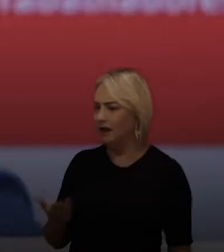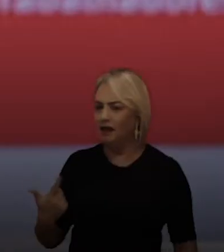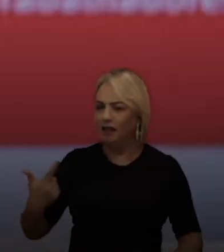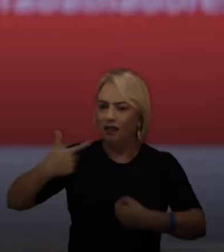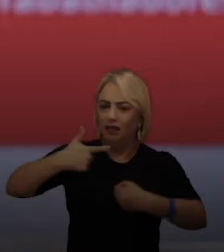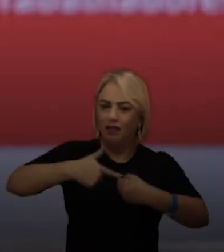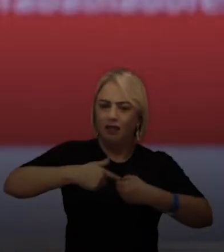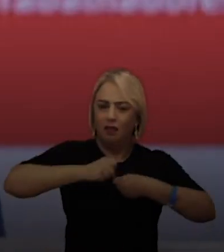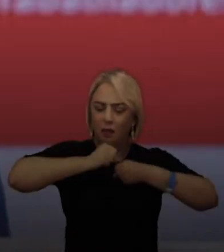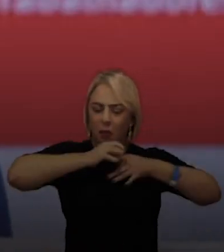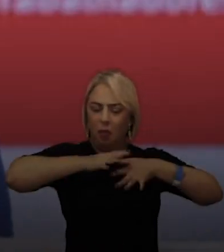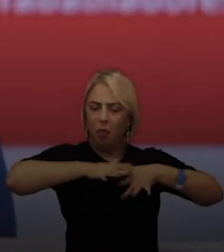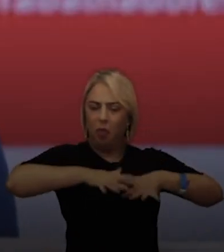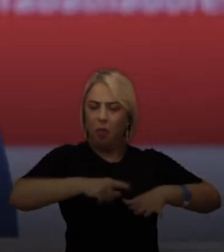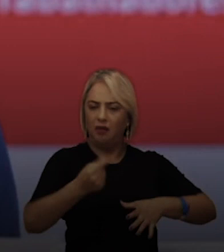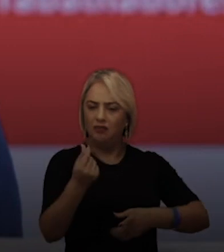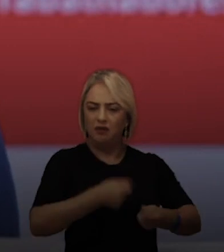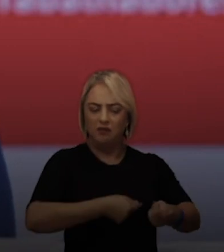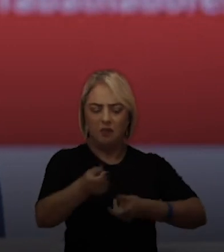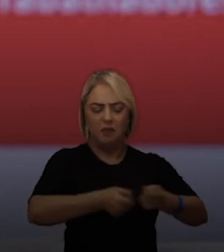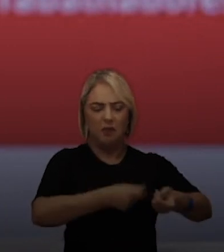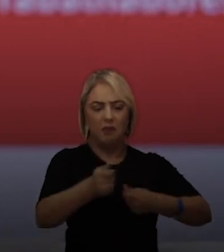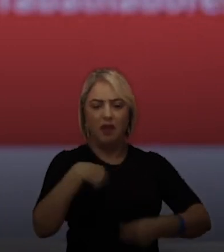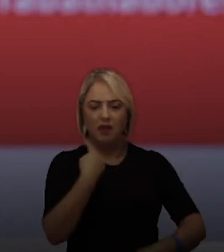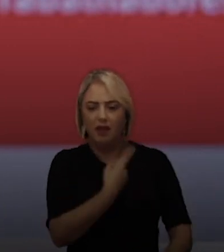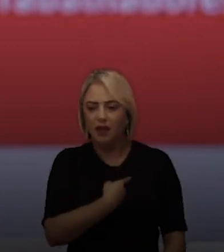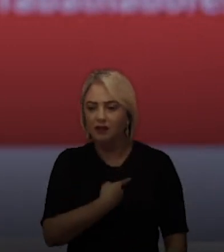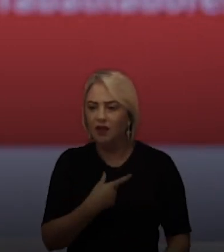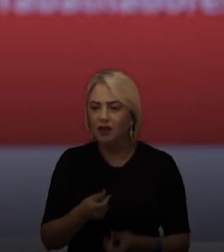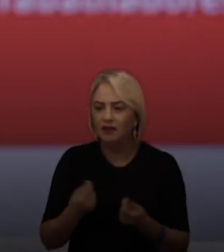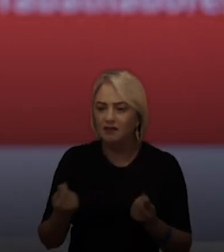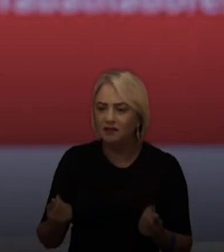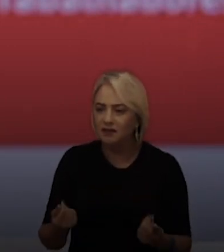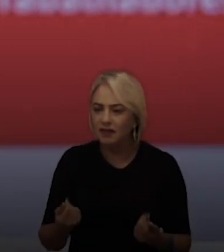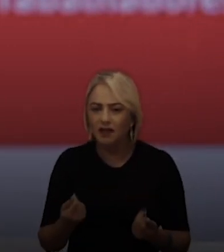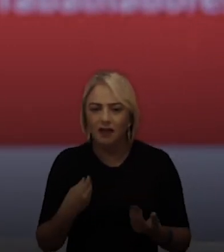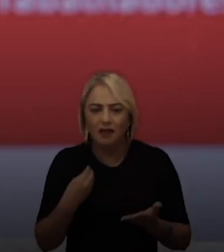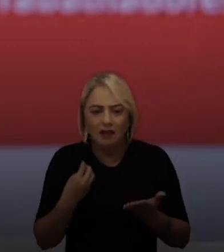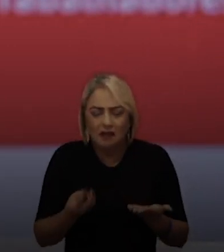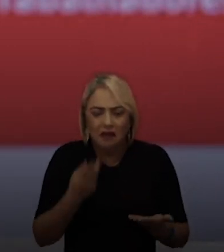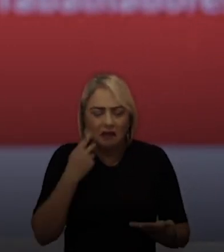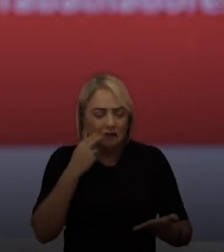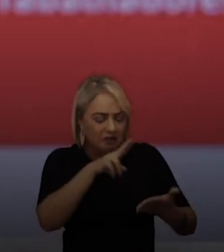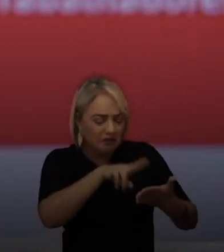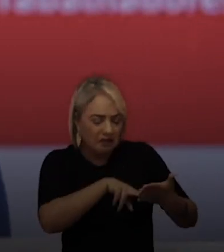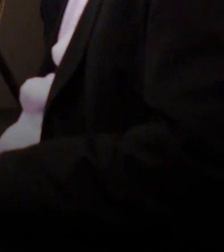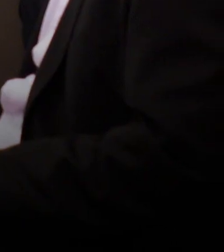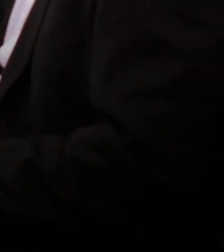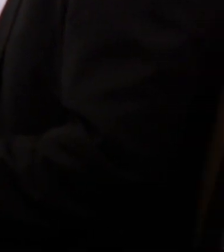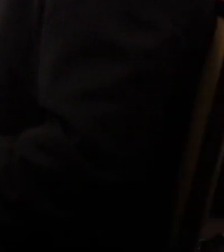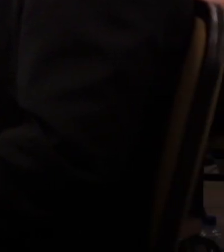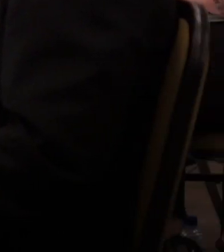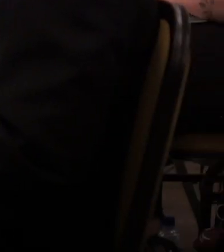Petrobras jorrando dinheiro. E a nós cabia notas, notas que eram lidas no final,